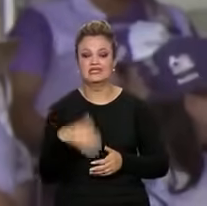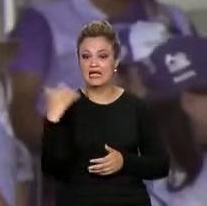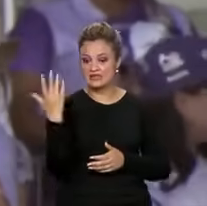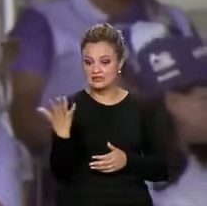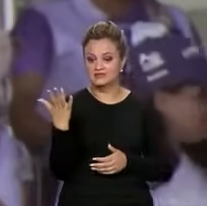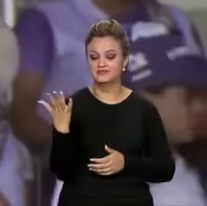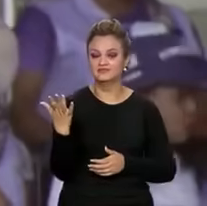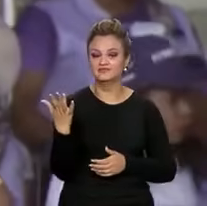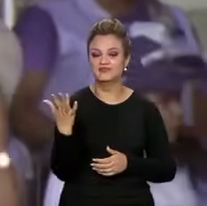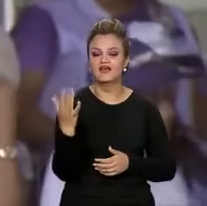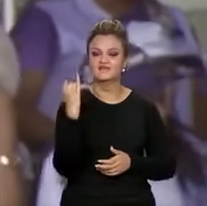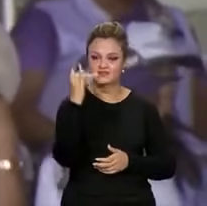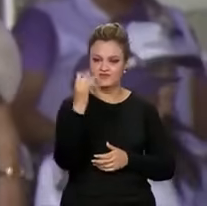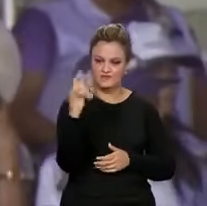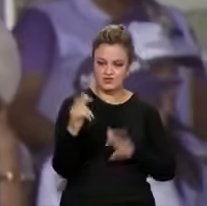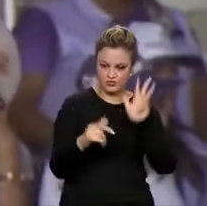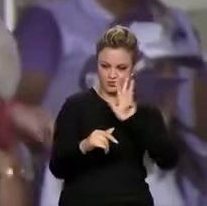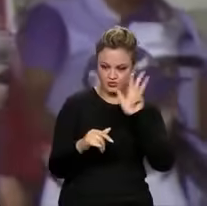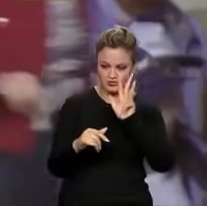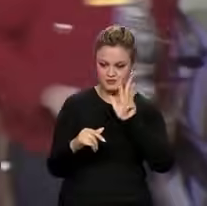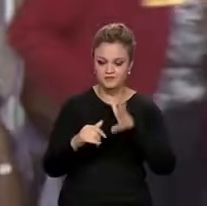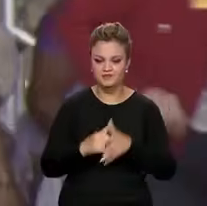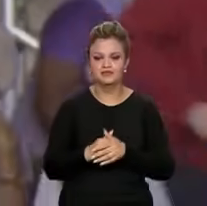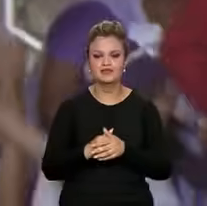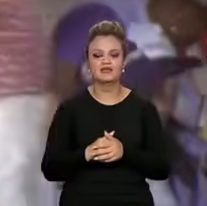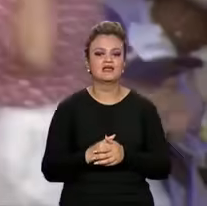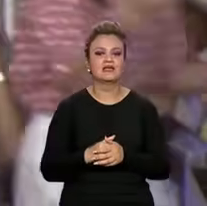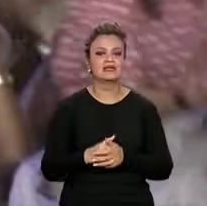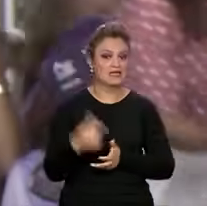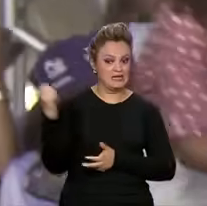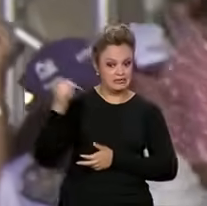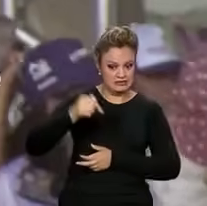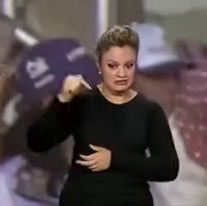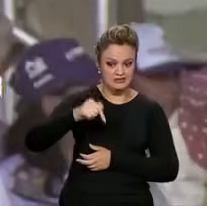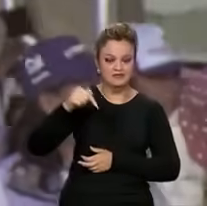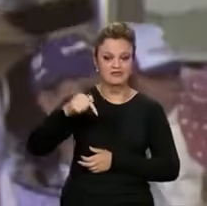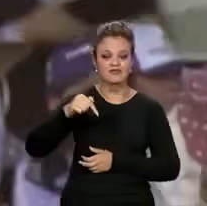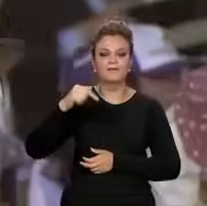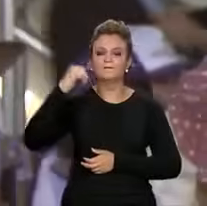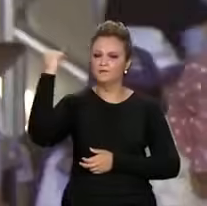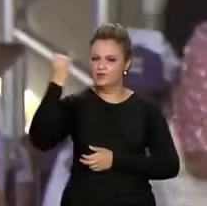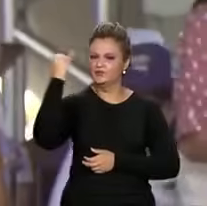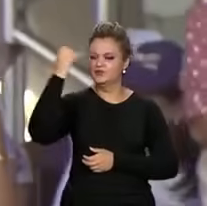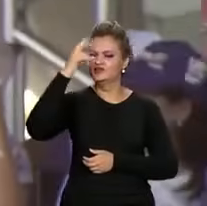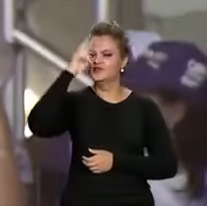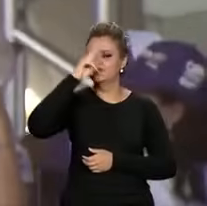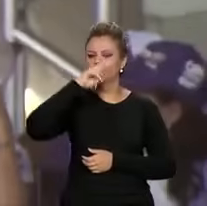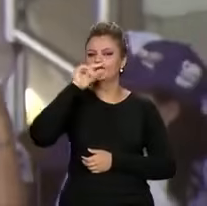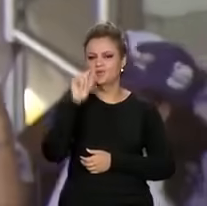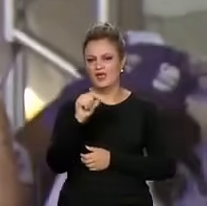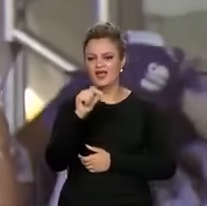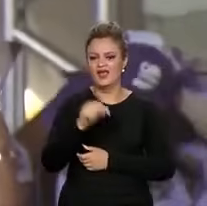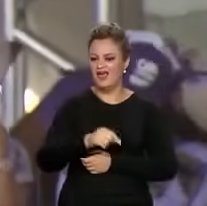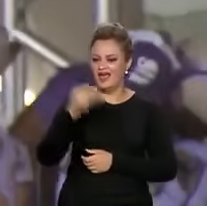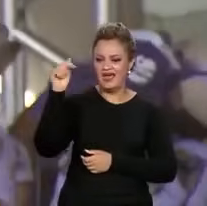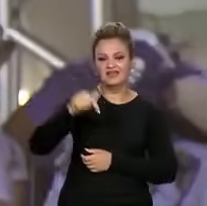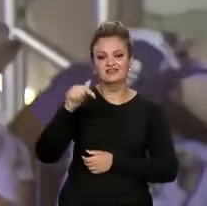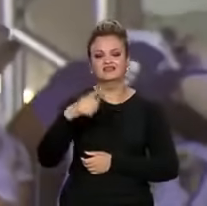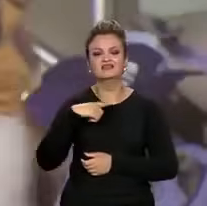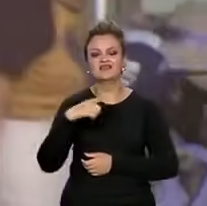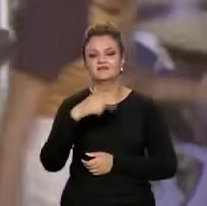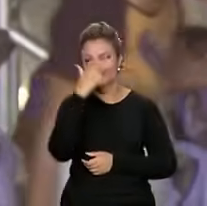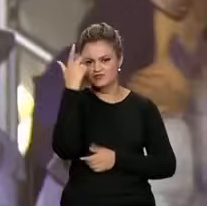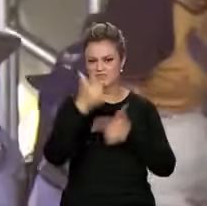aí eu queria dizer presidente que aqui é importante lembrar que aqui nós temos